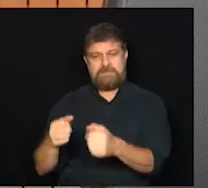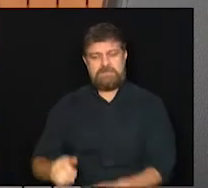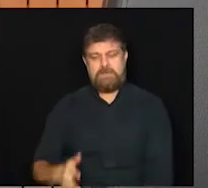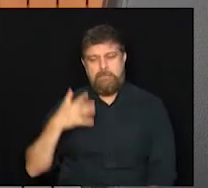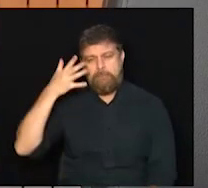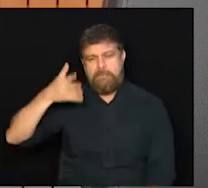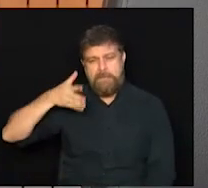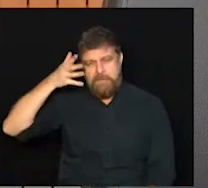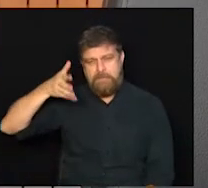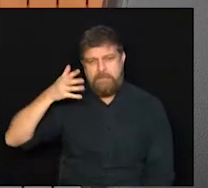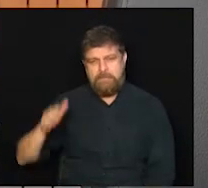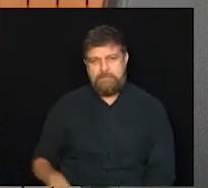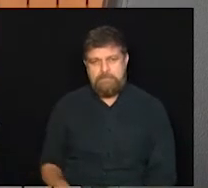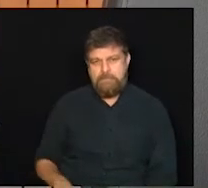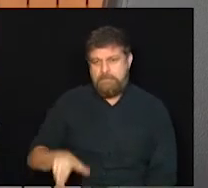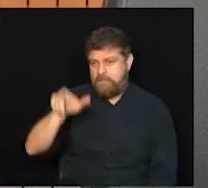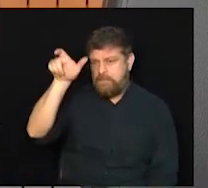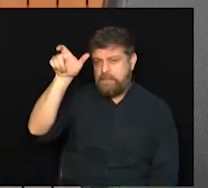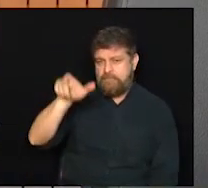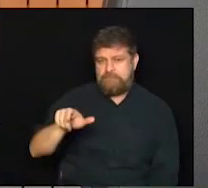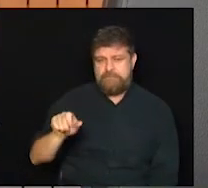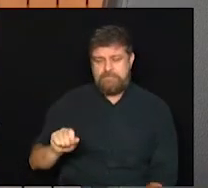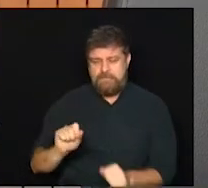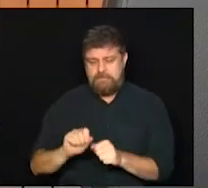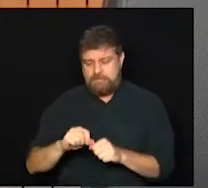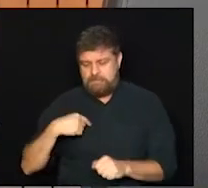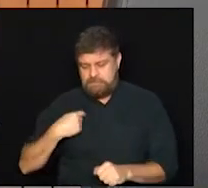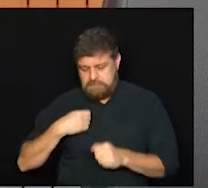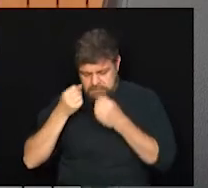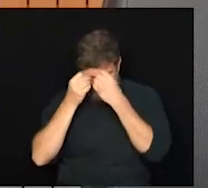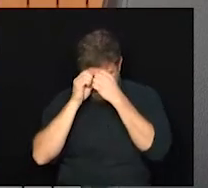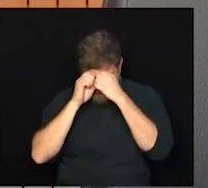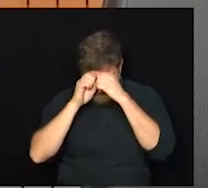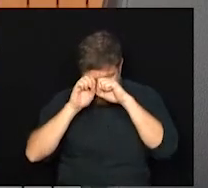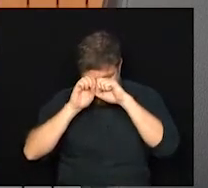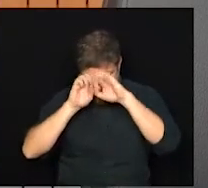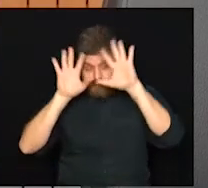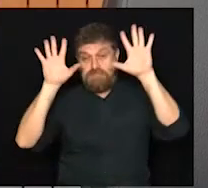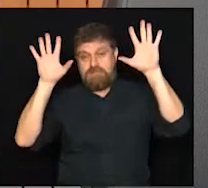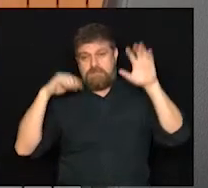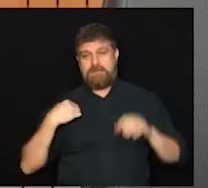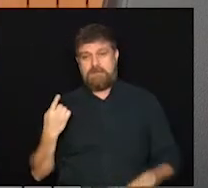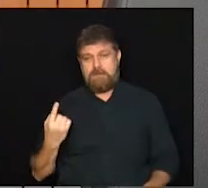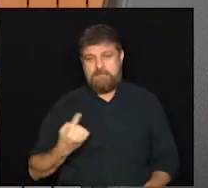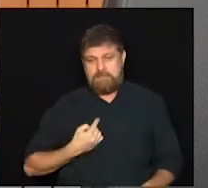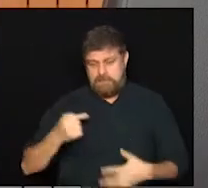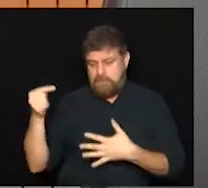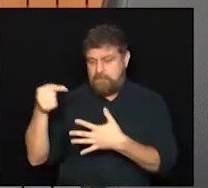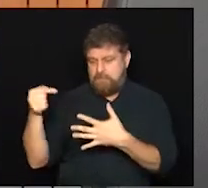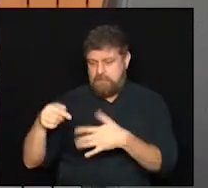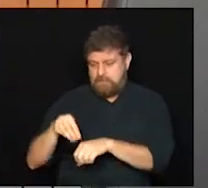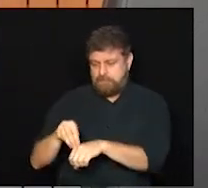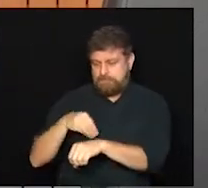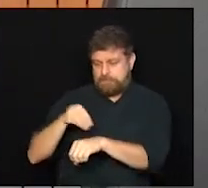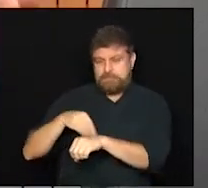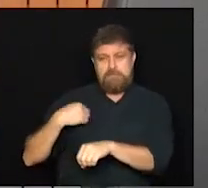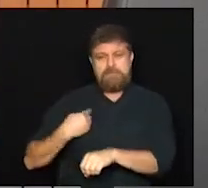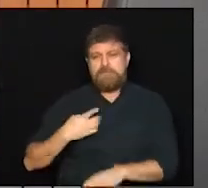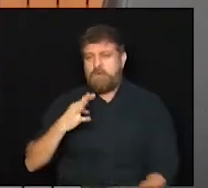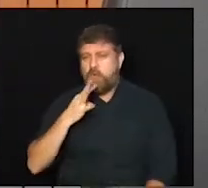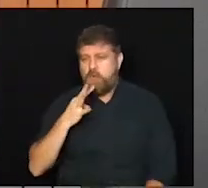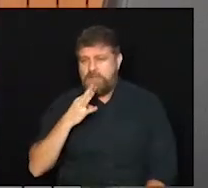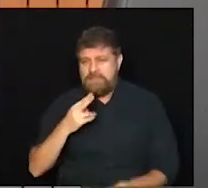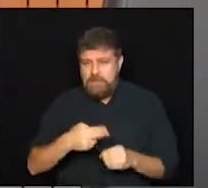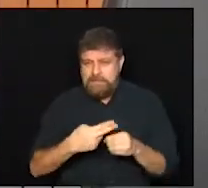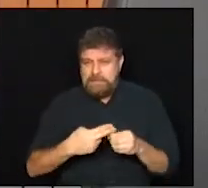quero dizer, Eliana, que você lançou luz e fez uns apontamentos aí que eu acho que são importantes, não só para a gente conhecer um pouco